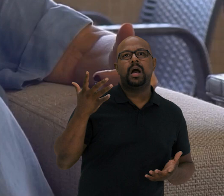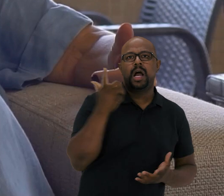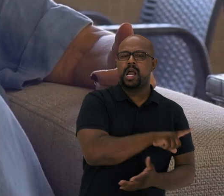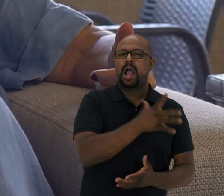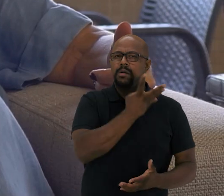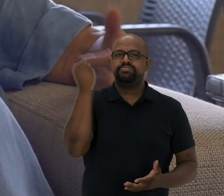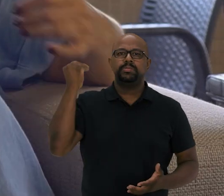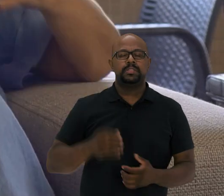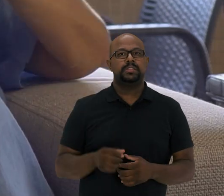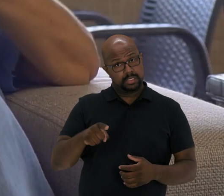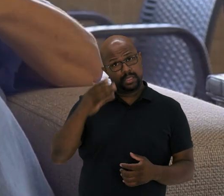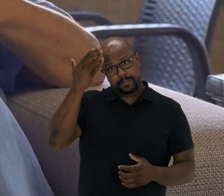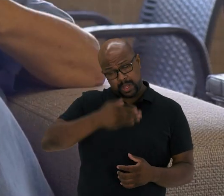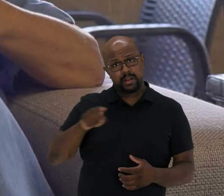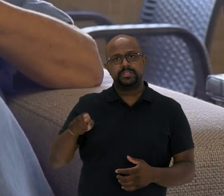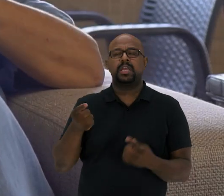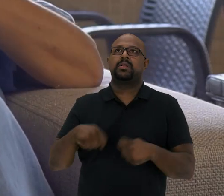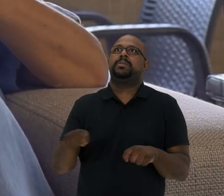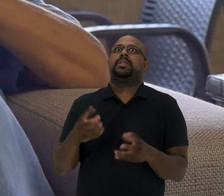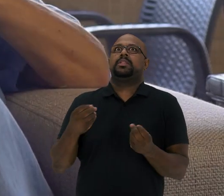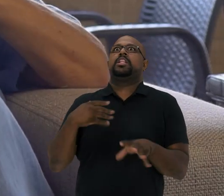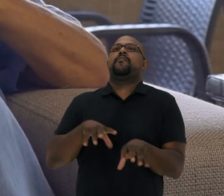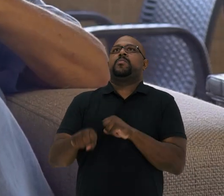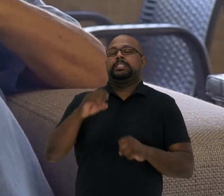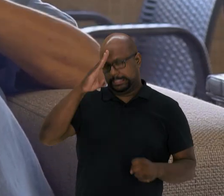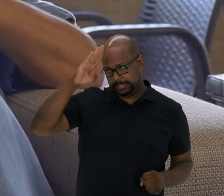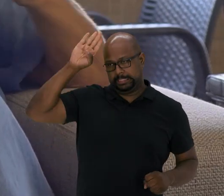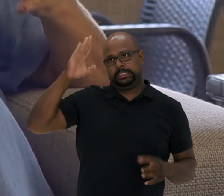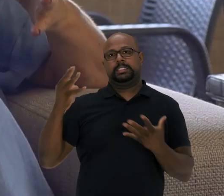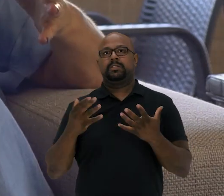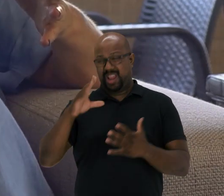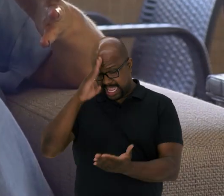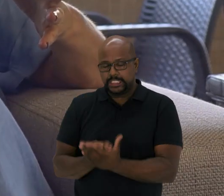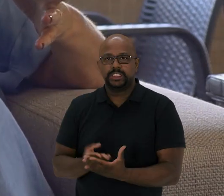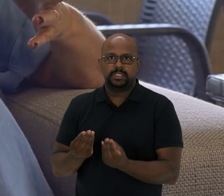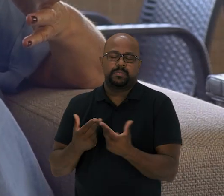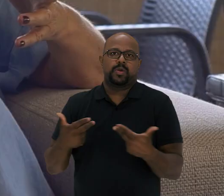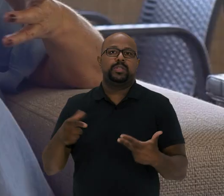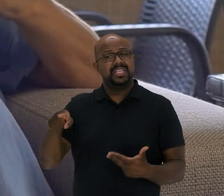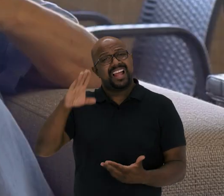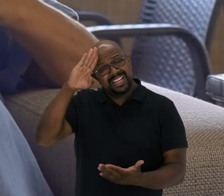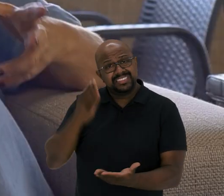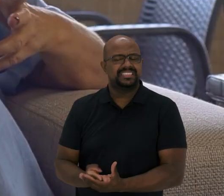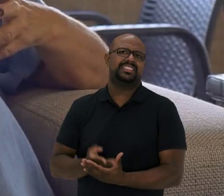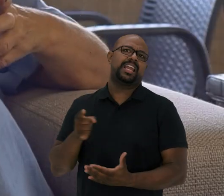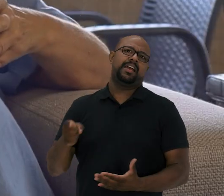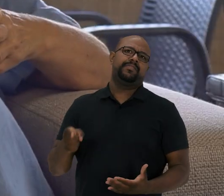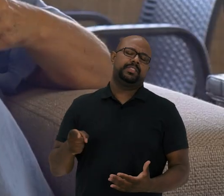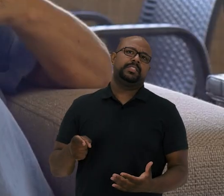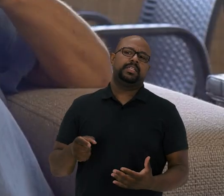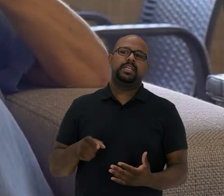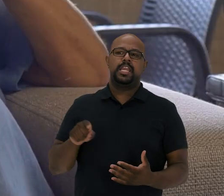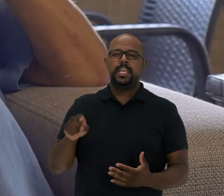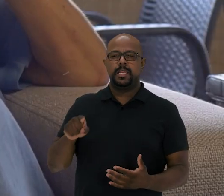conseguia as coisas, sabe? Então, é o que prova que não precisa tanta formação acadêmica se tu acredita numa coisa. E ele acreditava naquilo,